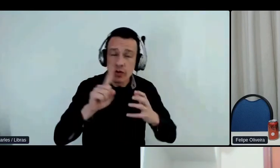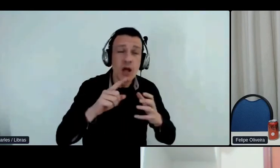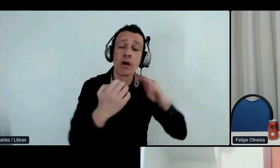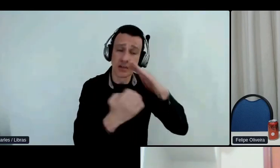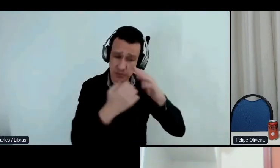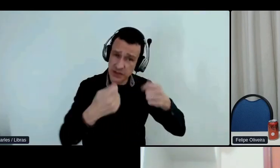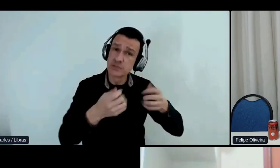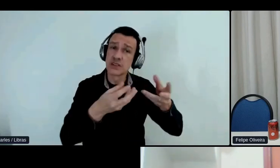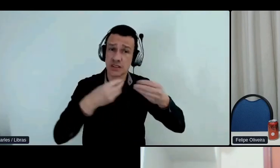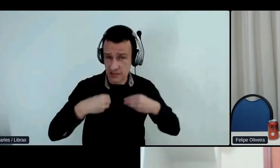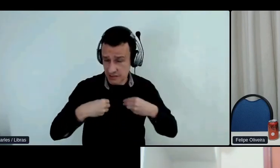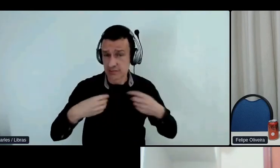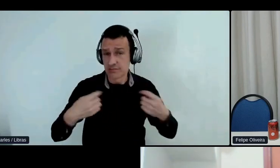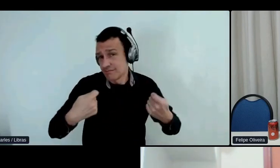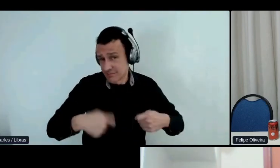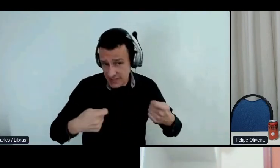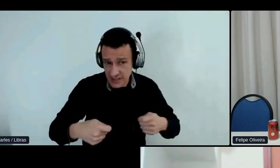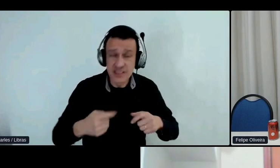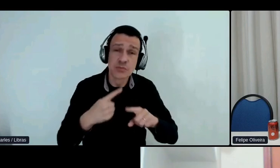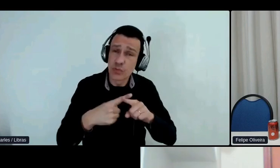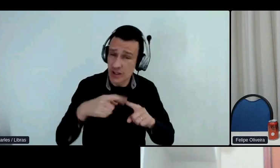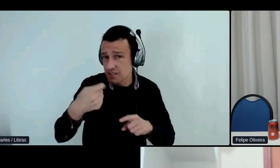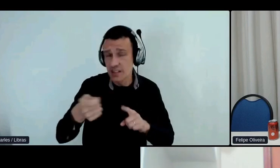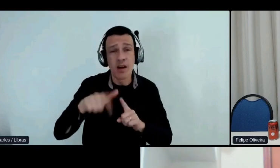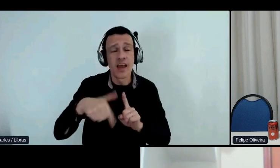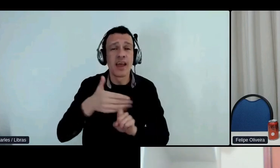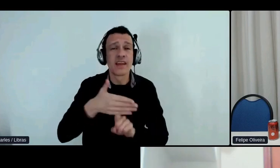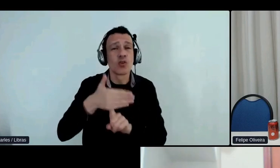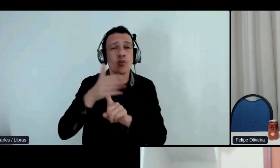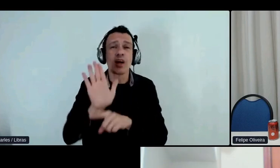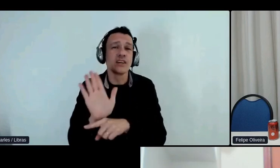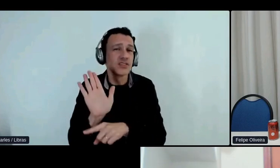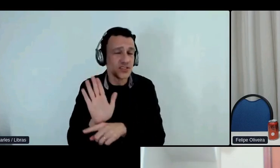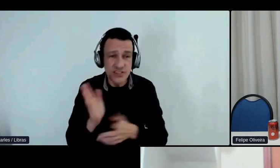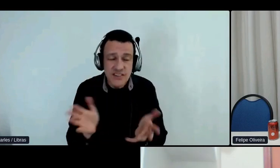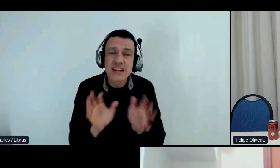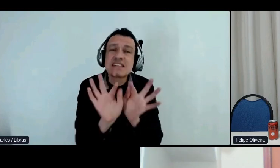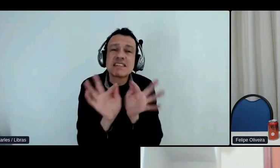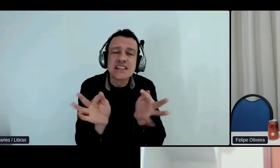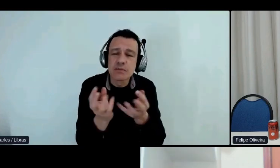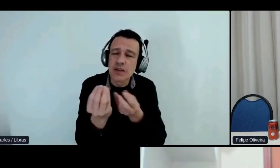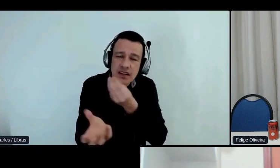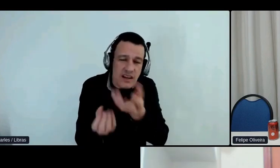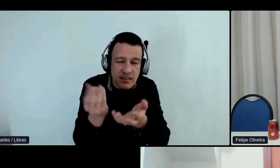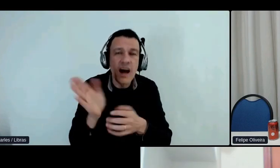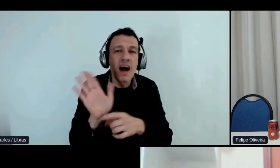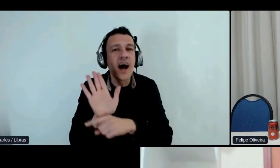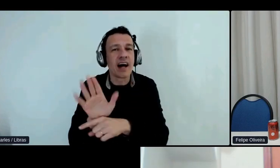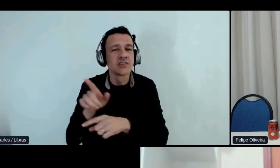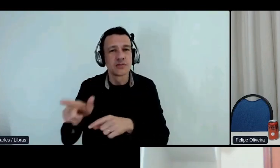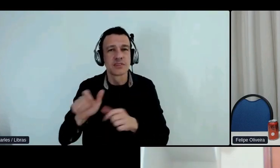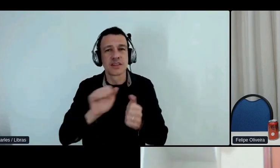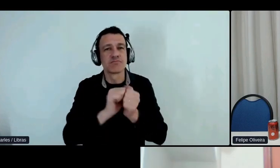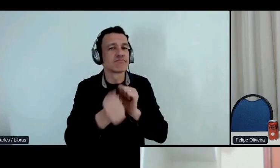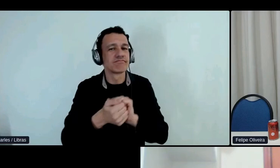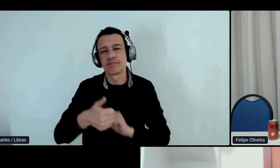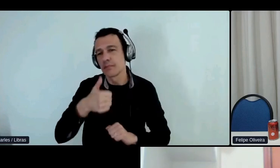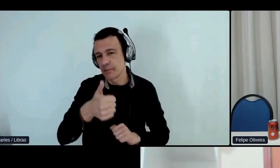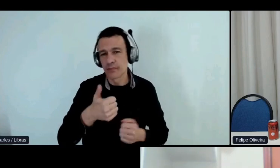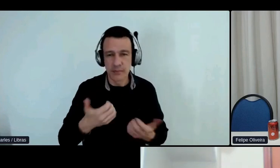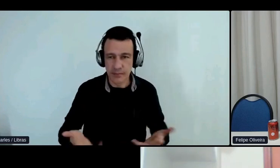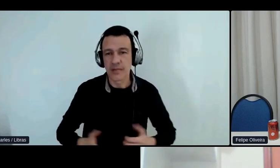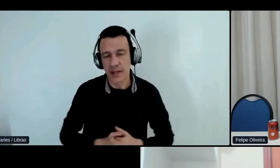se a pessoa vai precisar, sim, dessas adaptações, como a Vanessa colocou, que o dela, ela precisa do fone, e isso